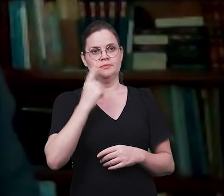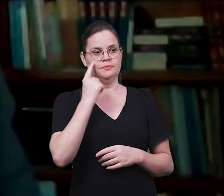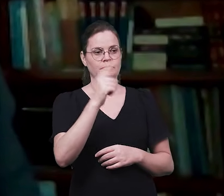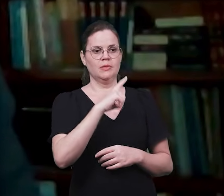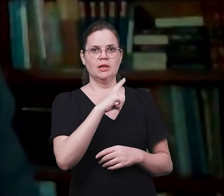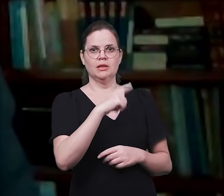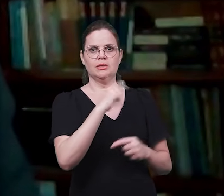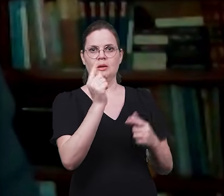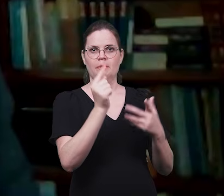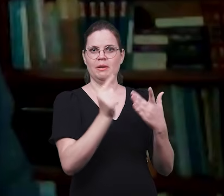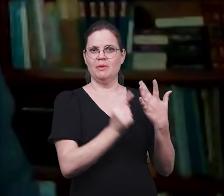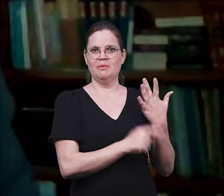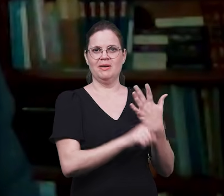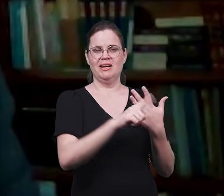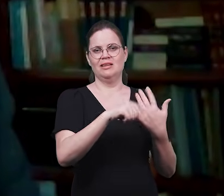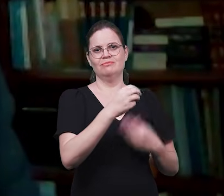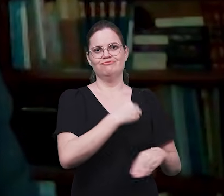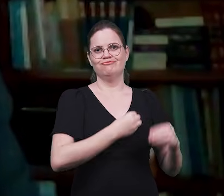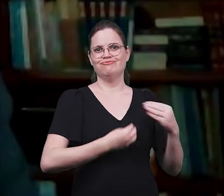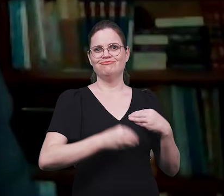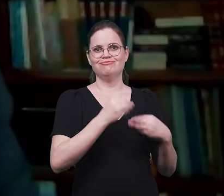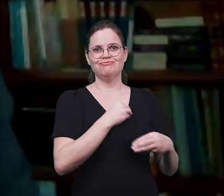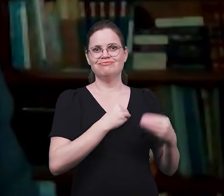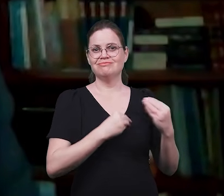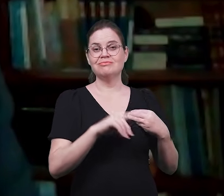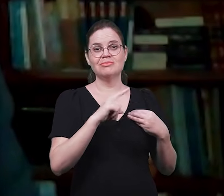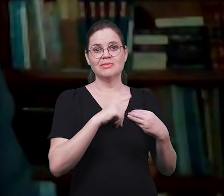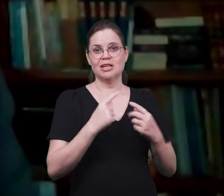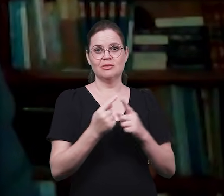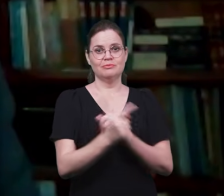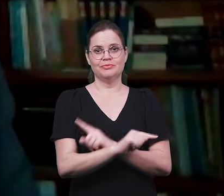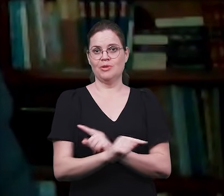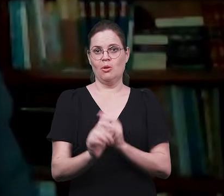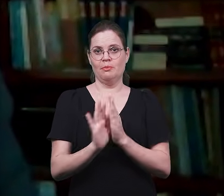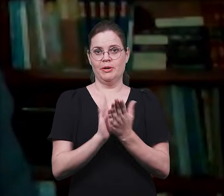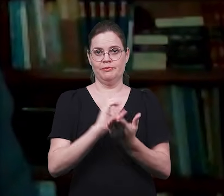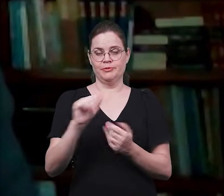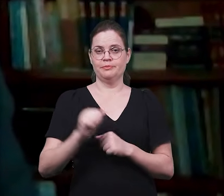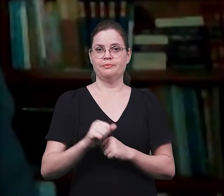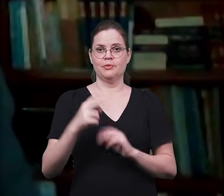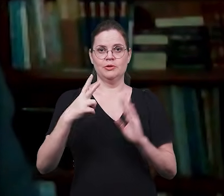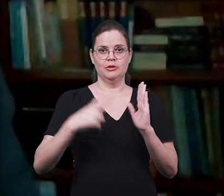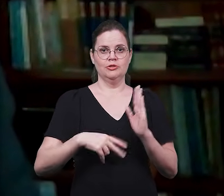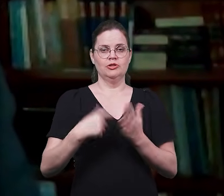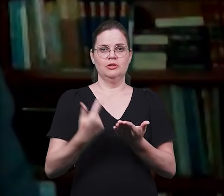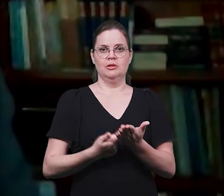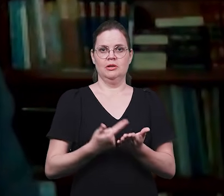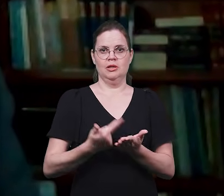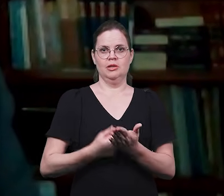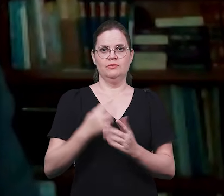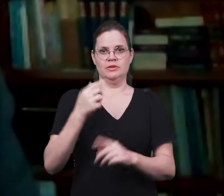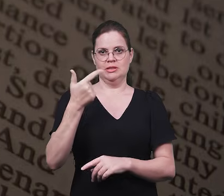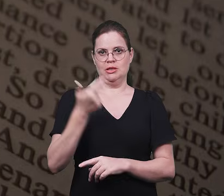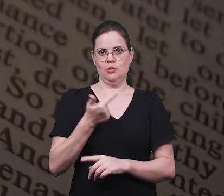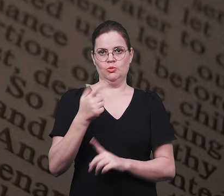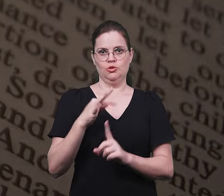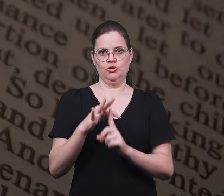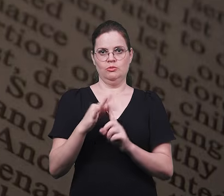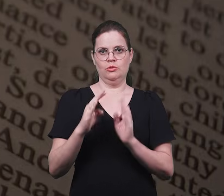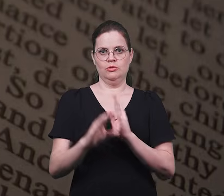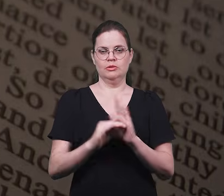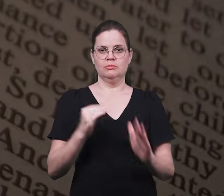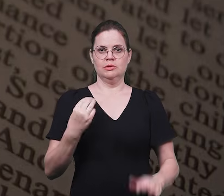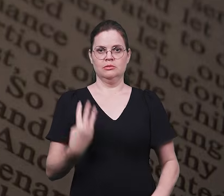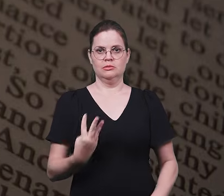nova sociedade com padrões completamente corrompidos. Quando nós abrimos a palavra na segunda carta a Timóteo,